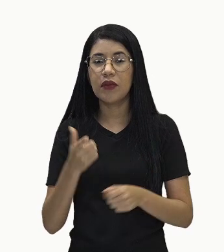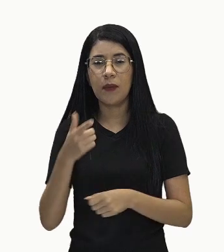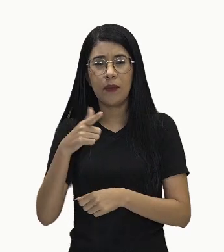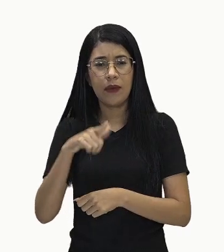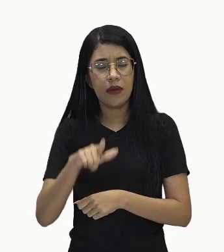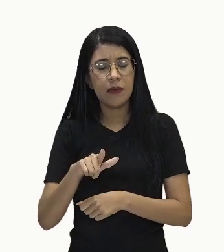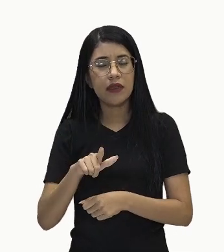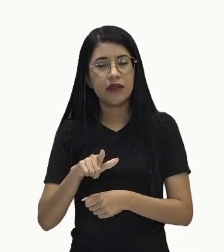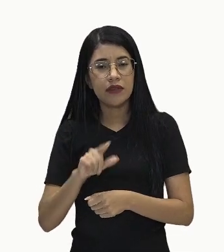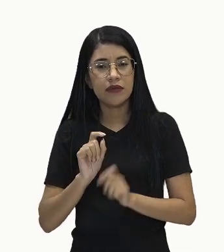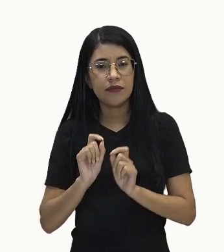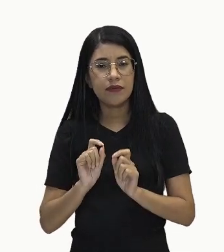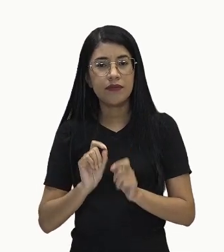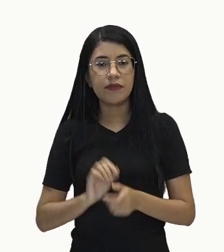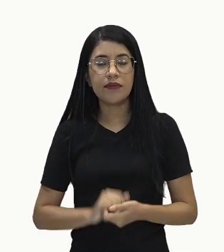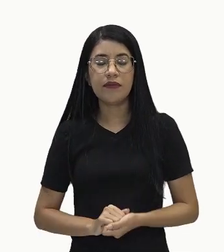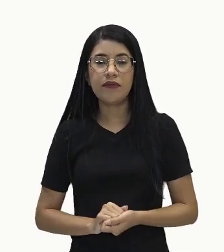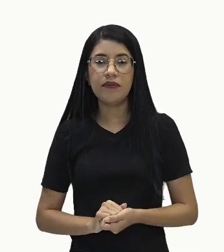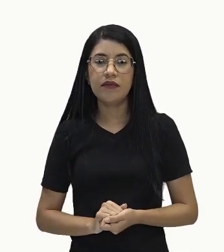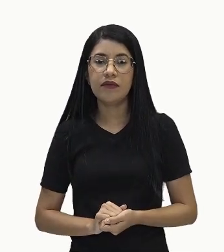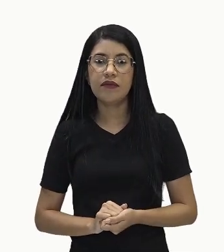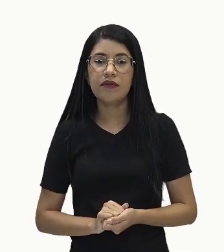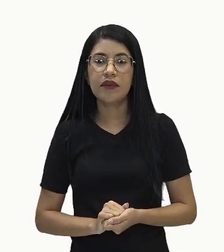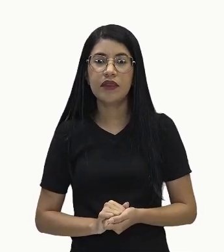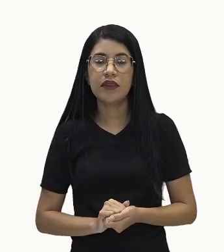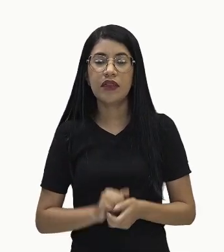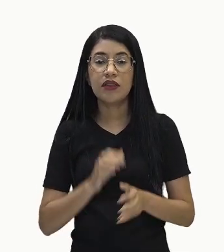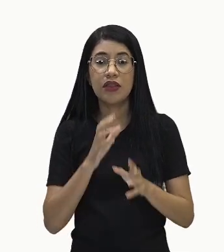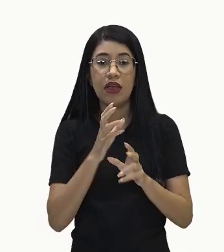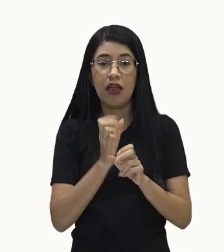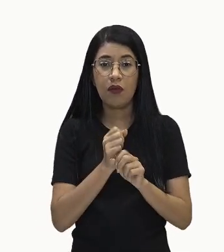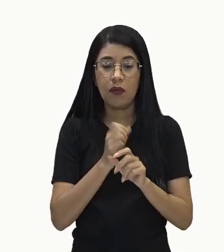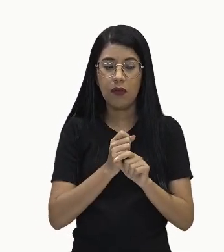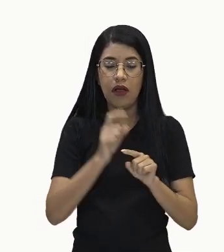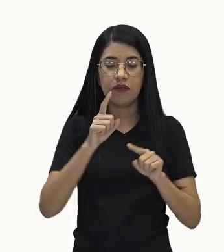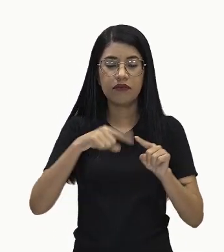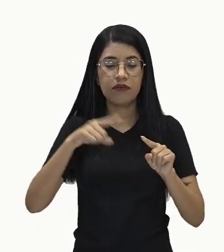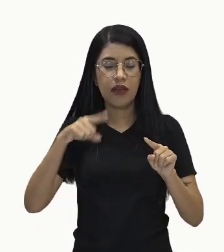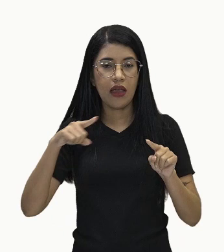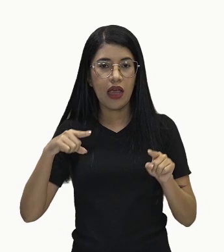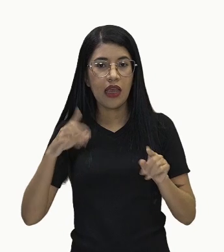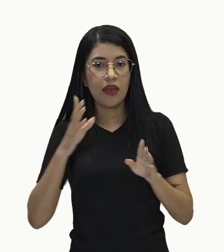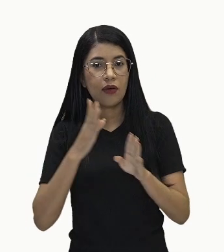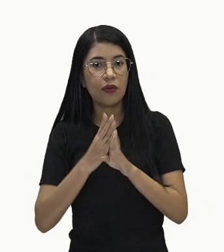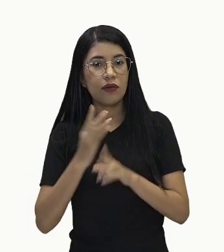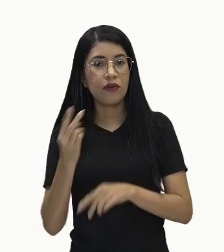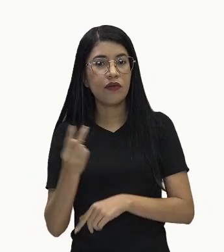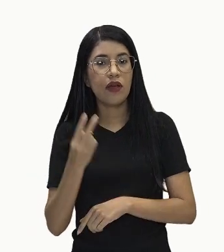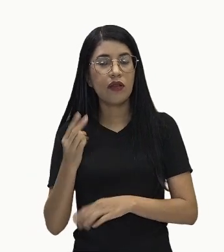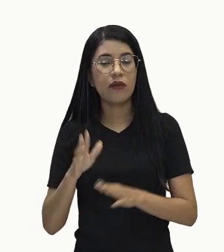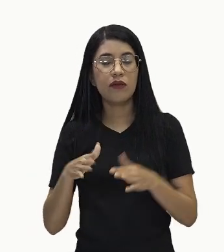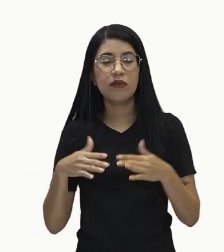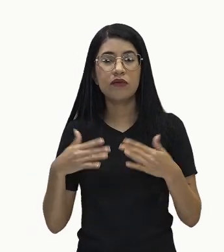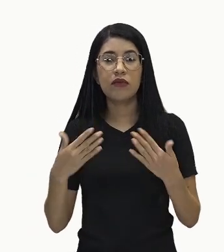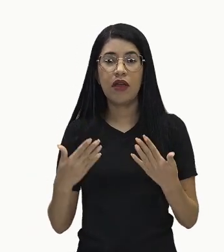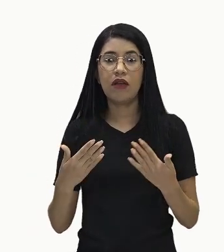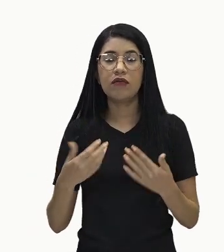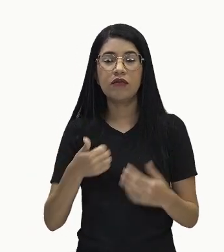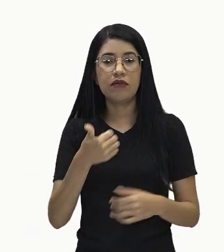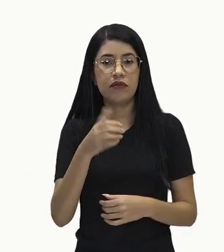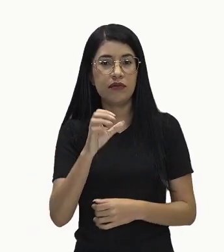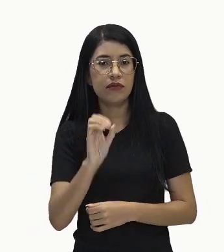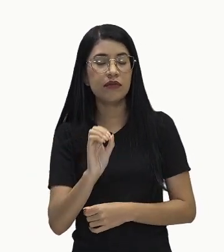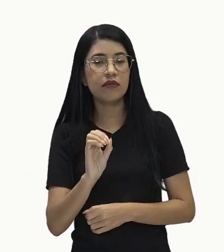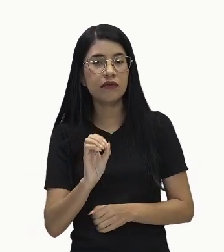4, ele está dentro desse intervalo aqui. Vou repetir novamente para o pessoal que não pegou a linha de raciocínio. Nós calculamos